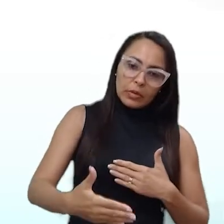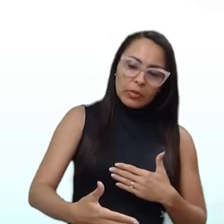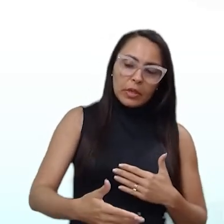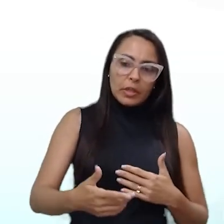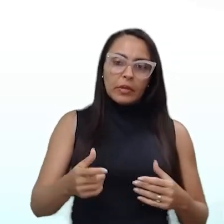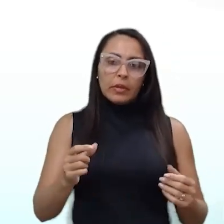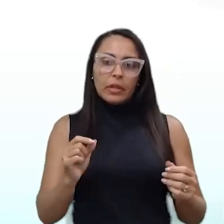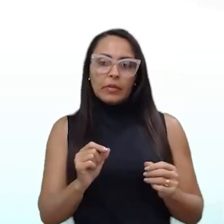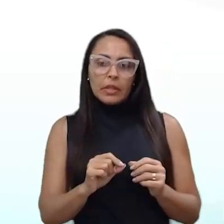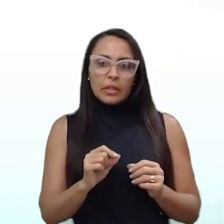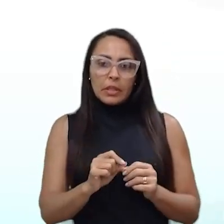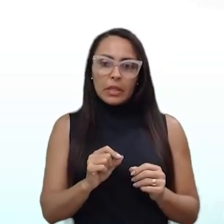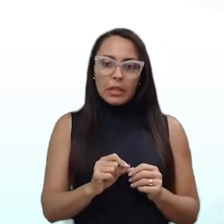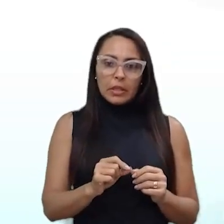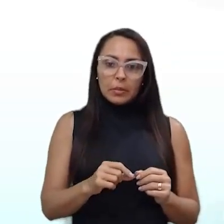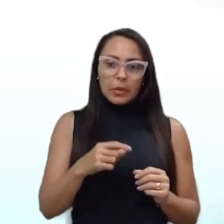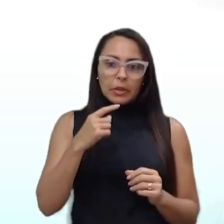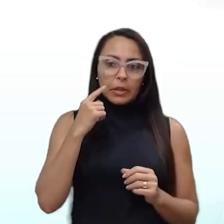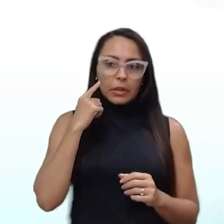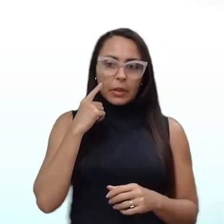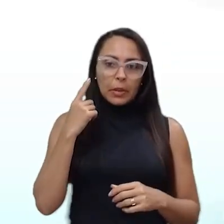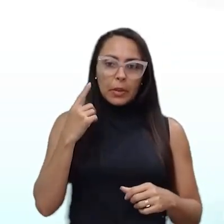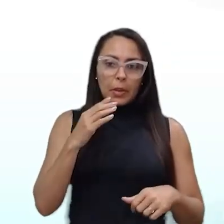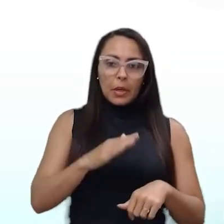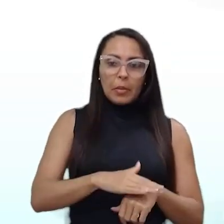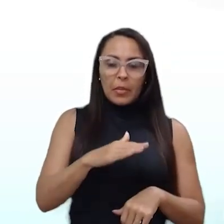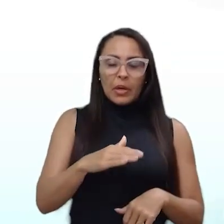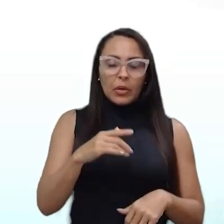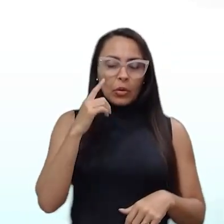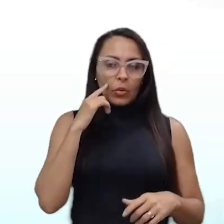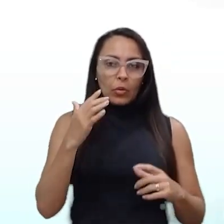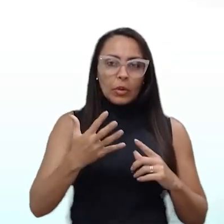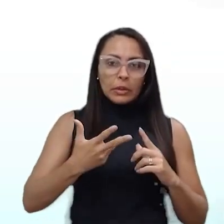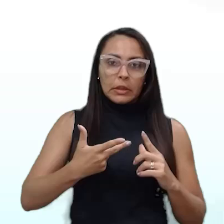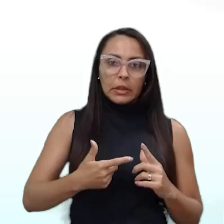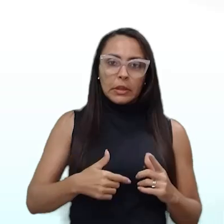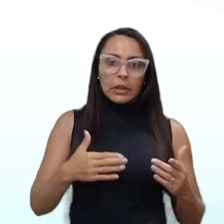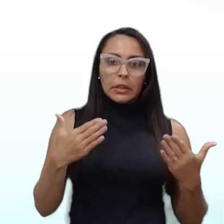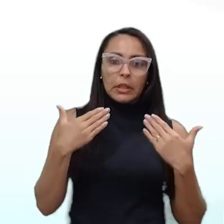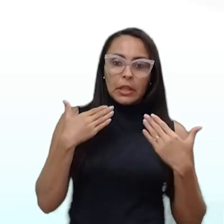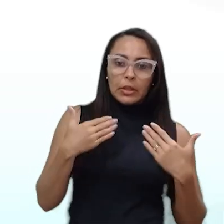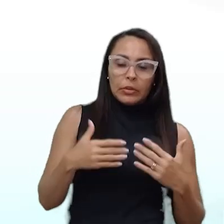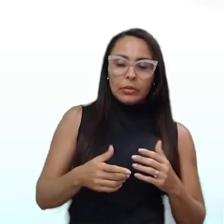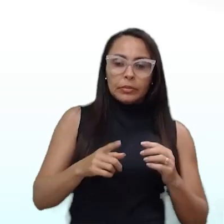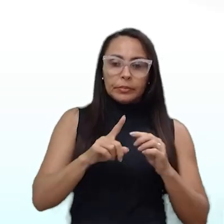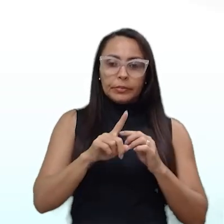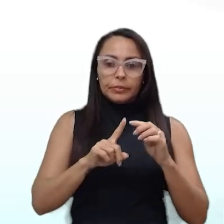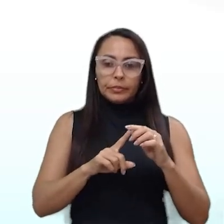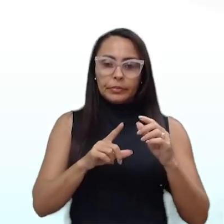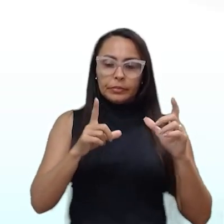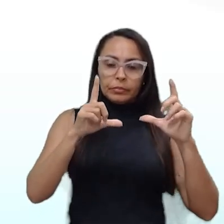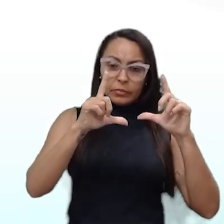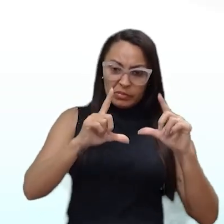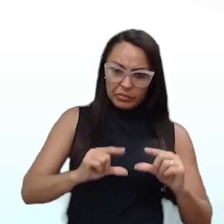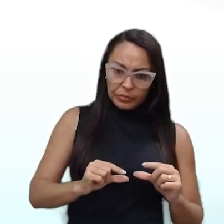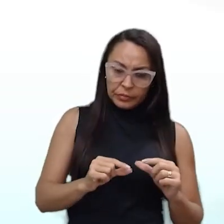que corpos possam ceder maior quantidade de calor ao ter sua temperatura diminuída do que outros corpos